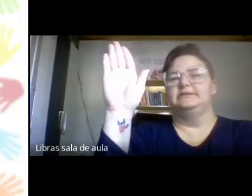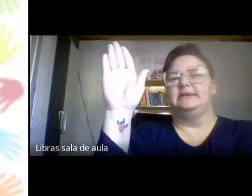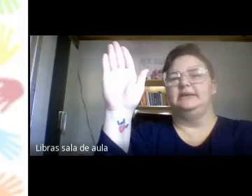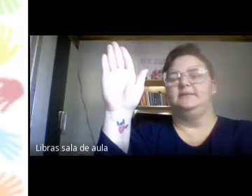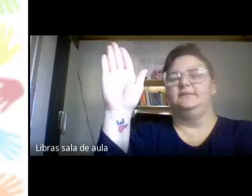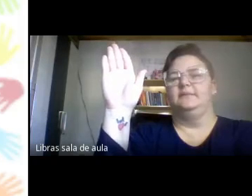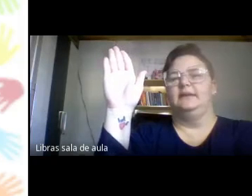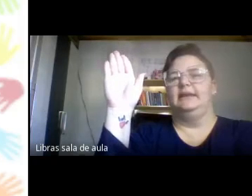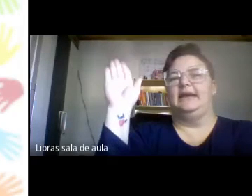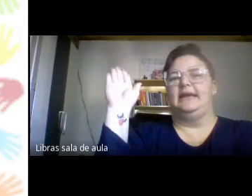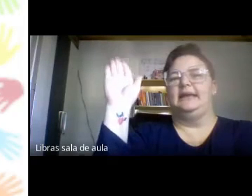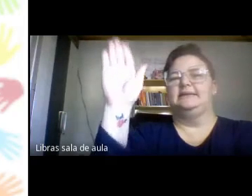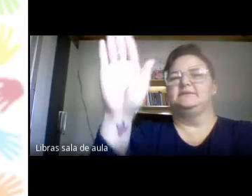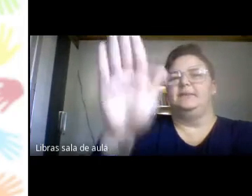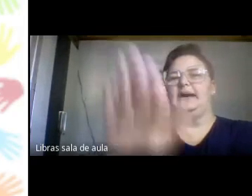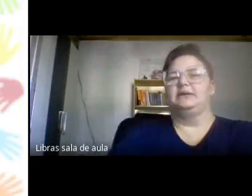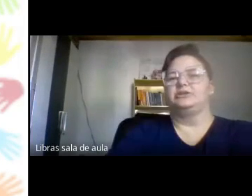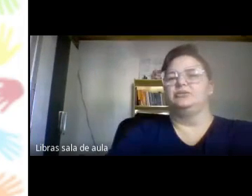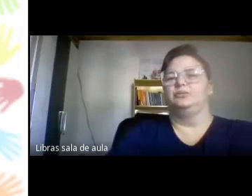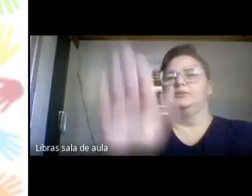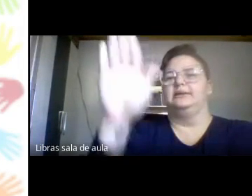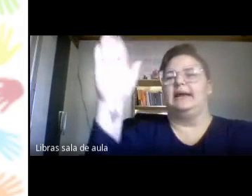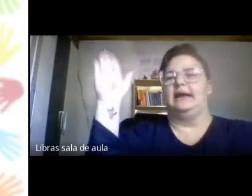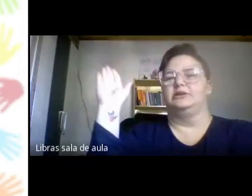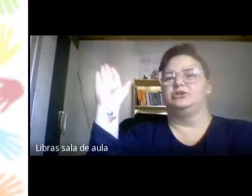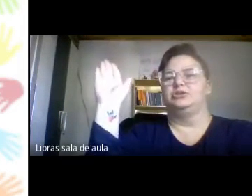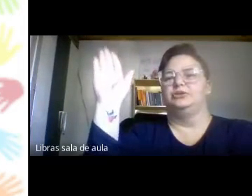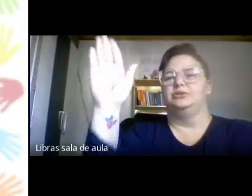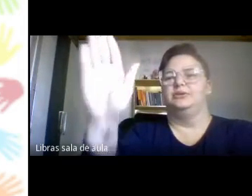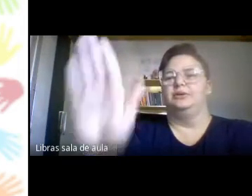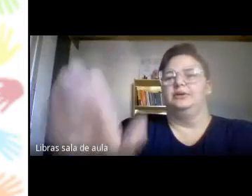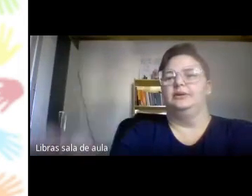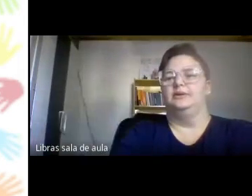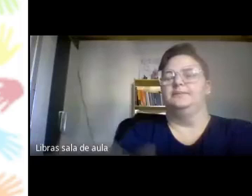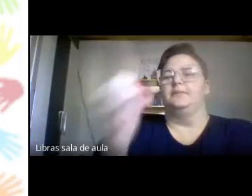junta, assim. E aí eles baixam. Tarde.